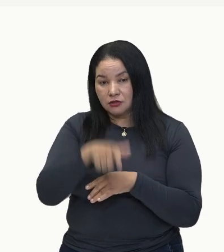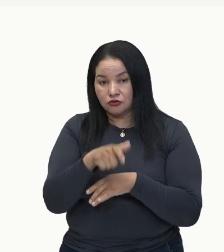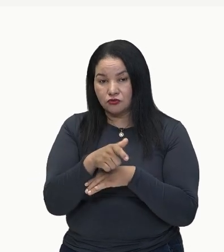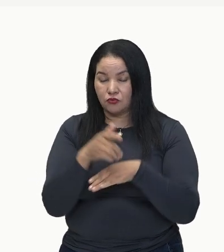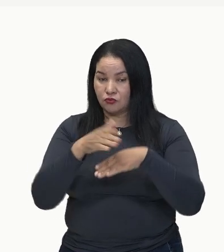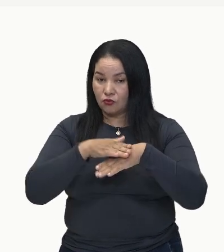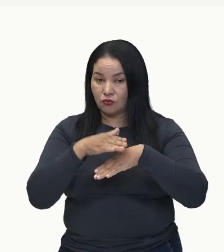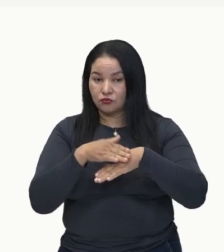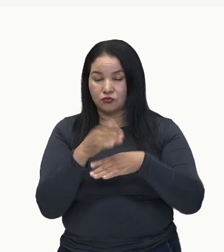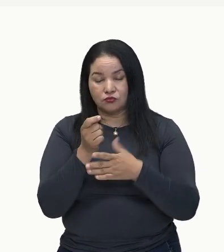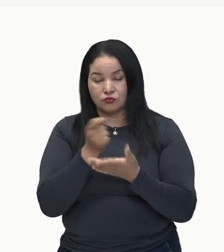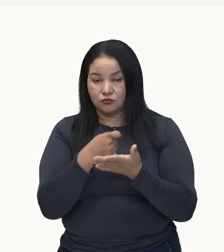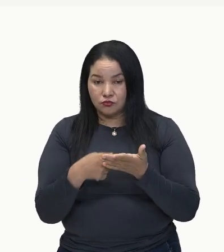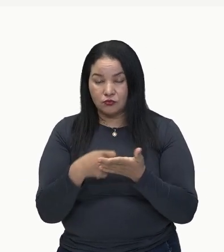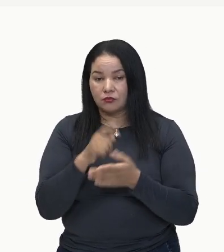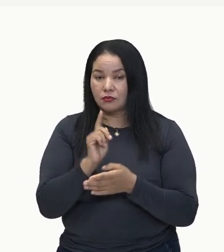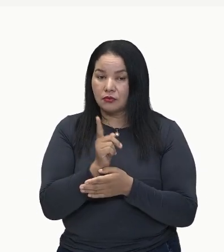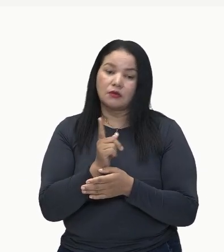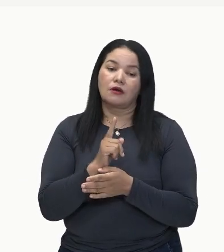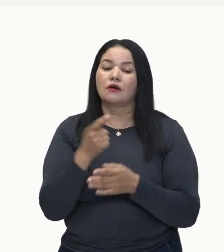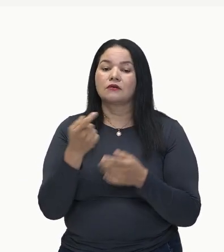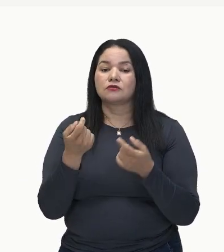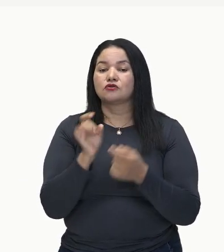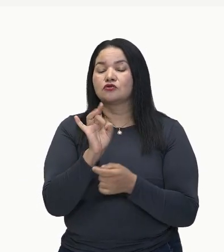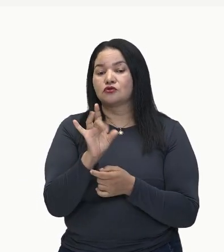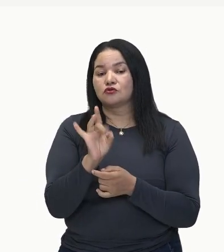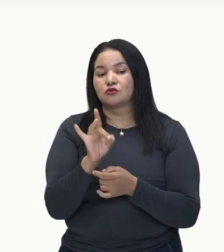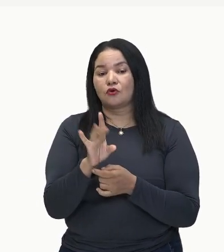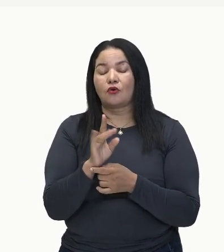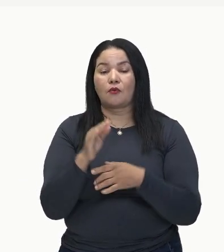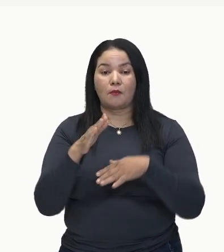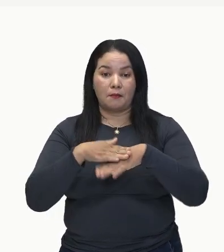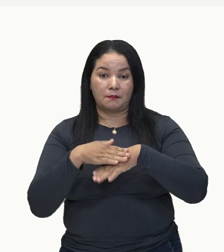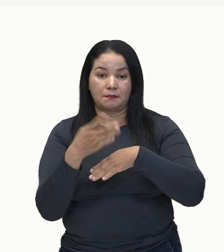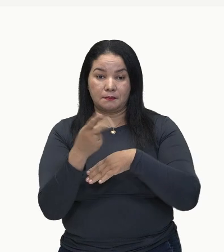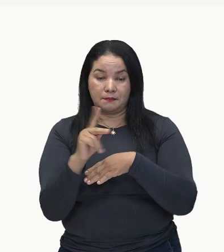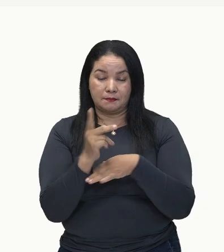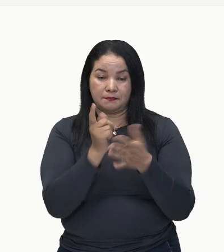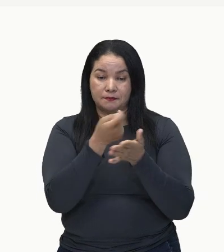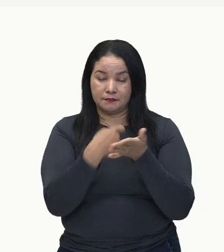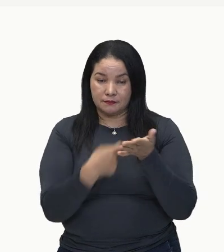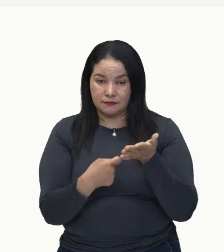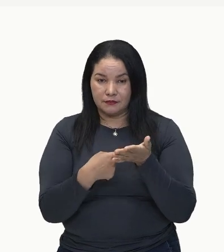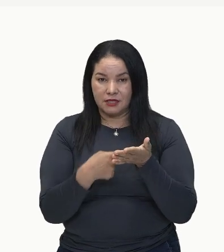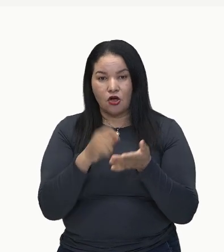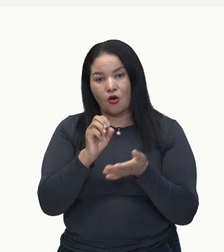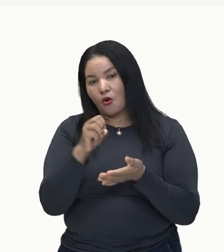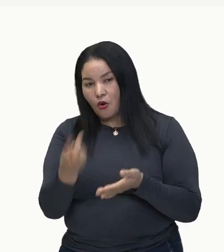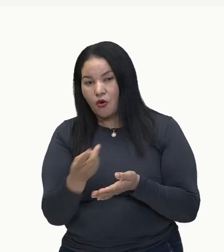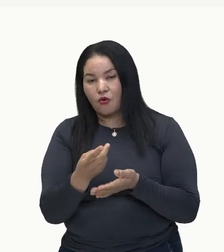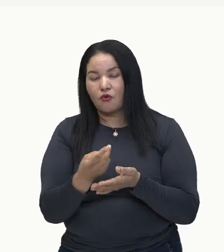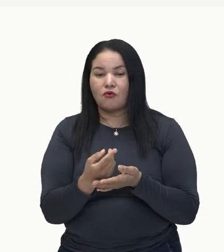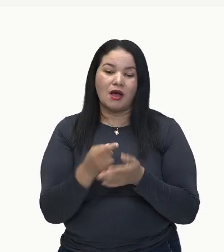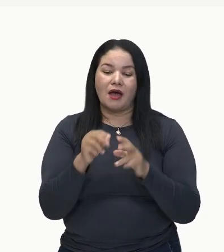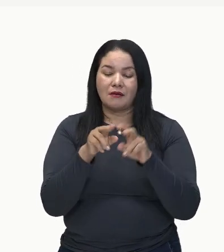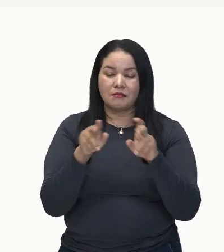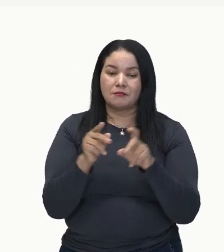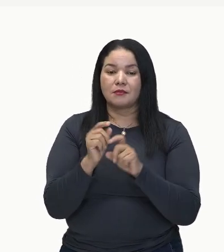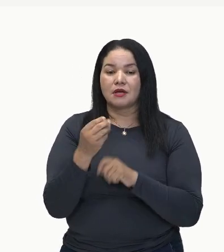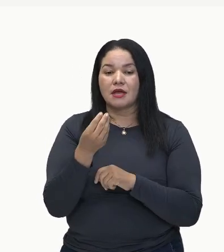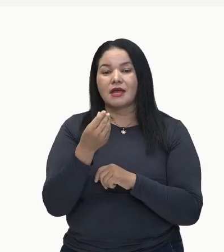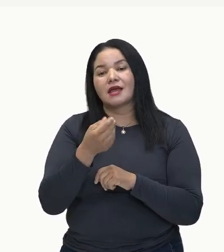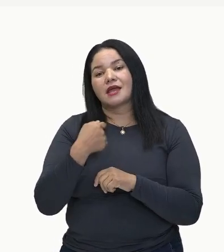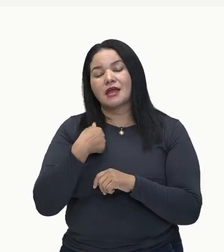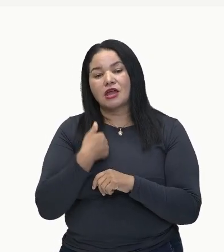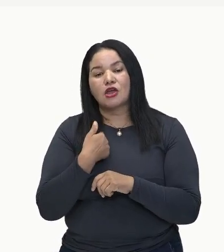obra. Fazer resenha crítica não é falar mal do autor, nem escrever eu acho, é expor argumentos que comprovem o ponto